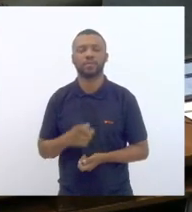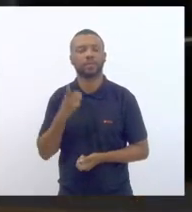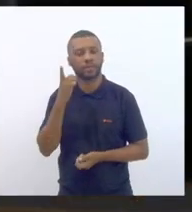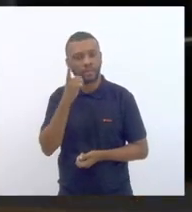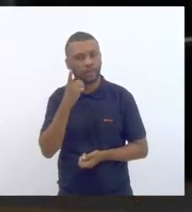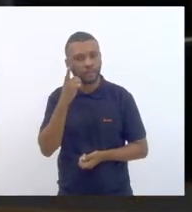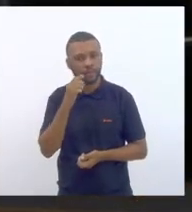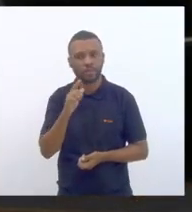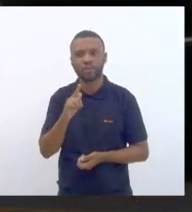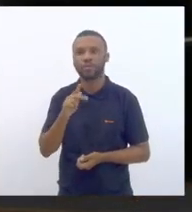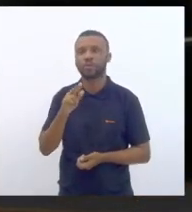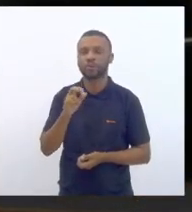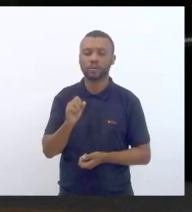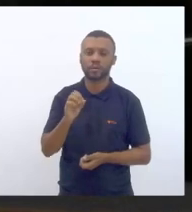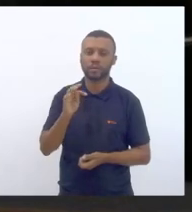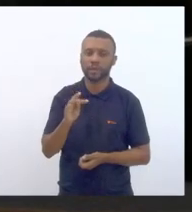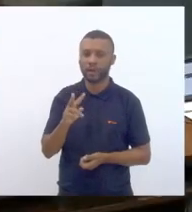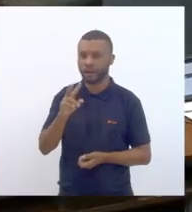Deputado Gustavo Schmidt.